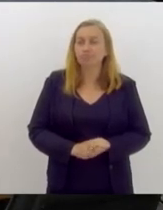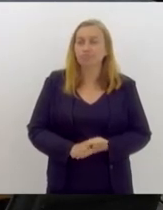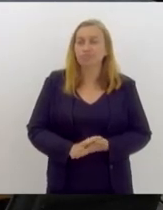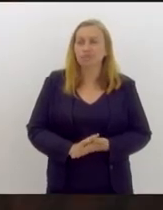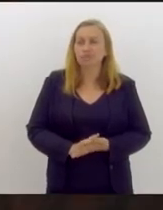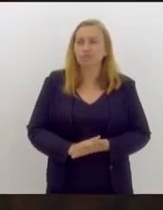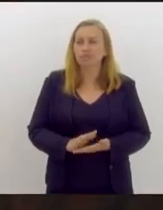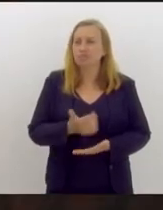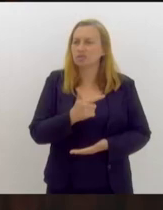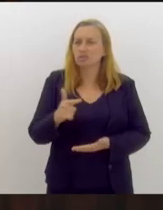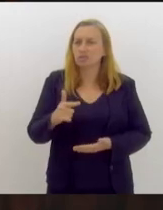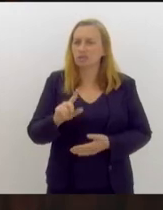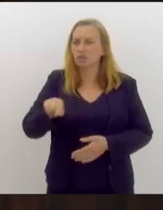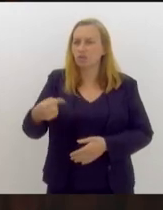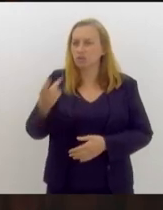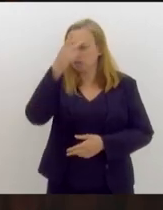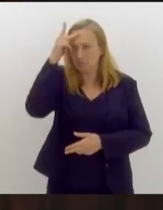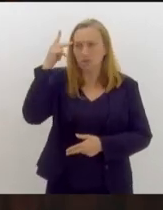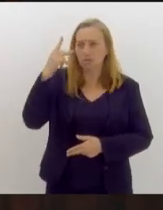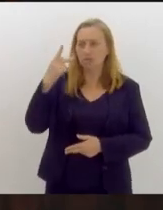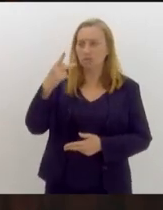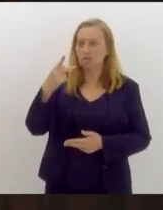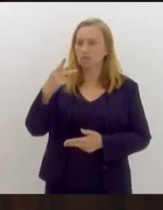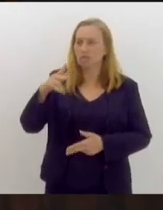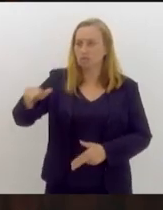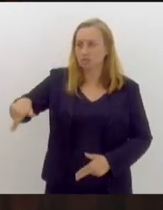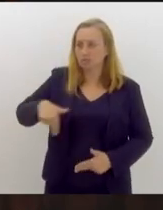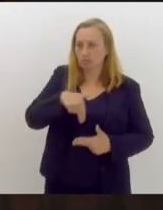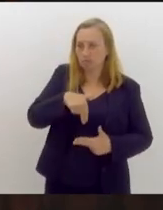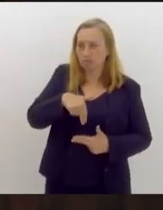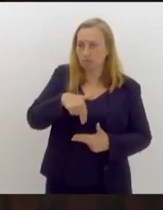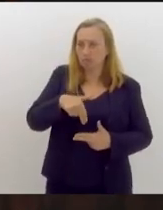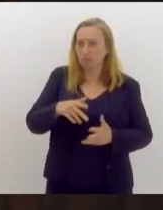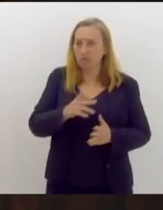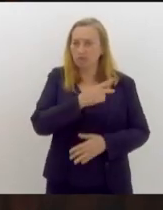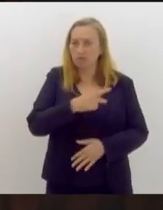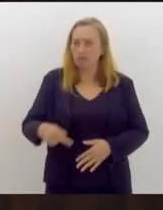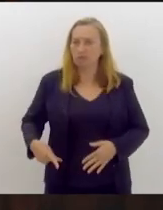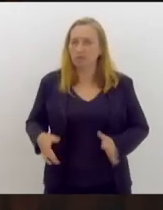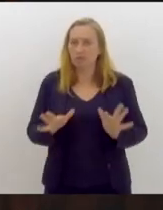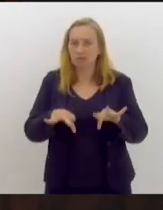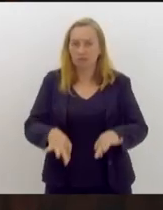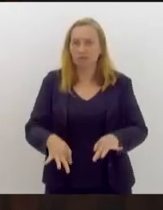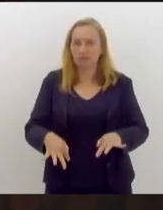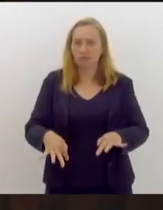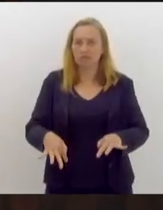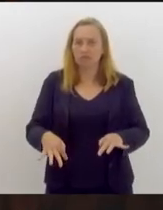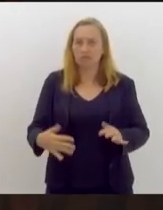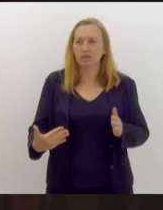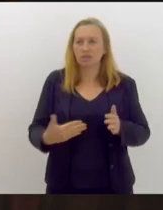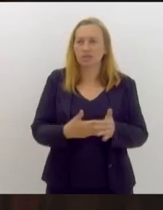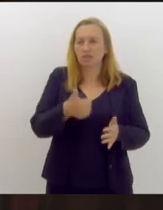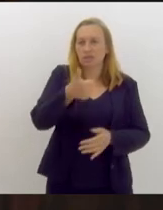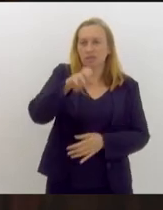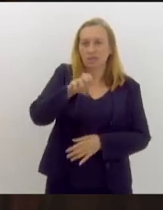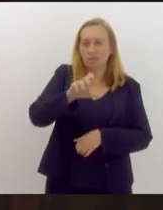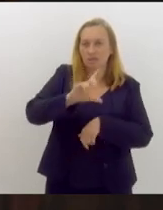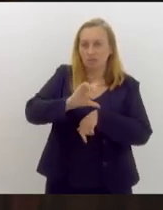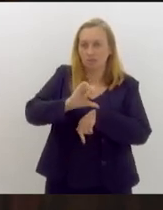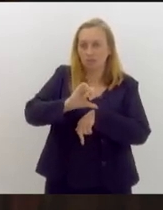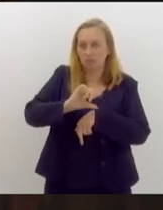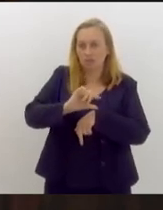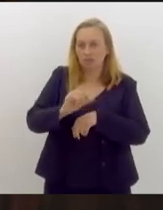não havendo mais oradores escritos a presidência suspense os trabalhos dessa sessão até às 15 horas